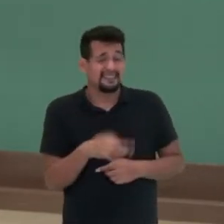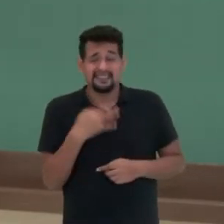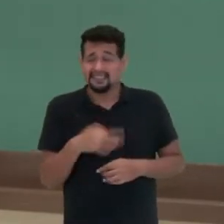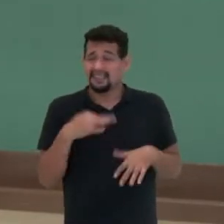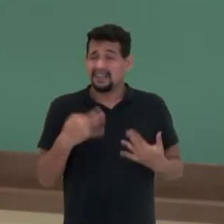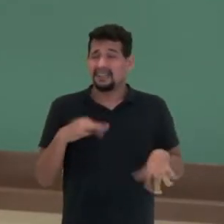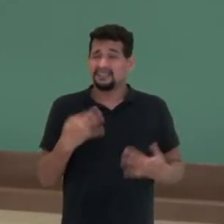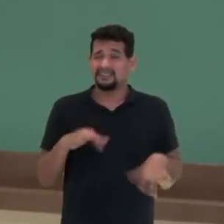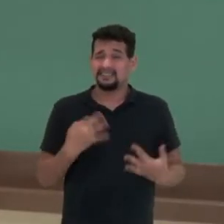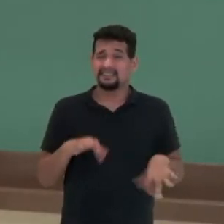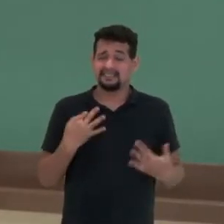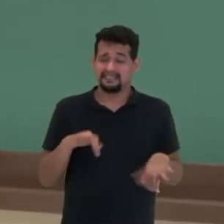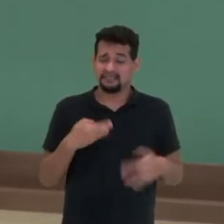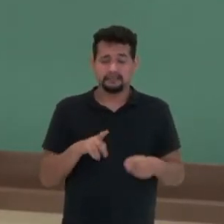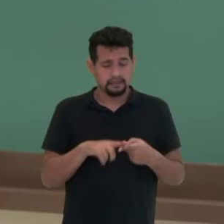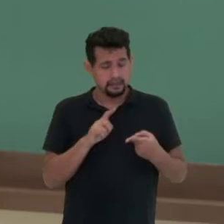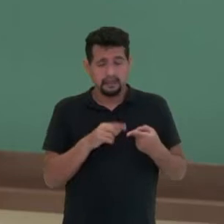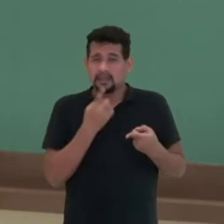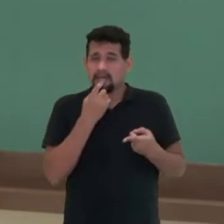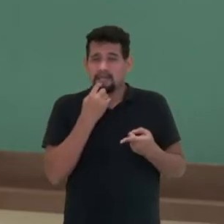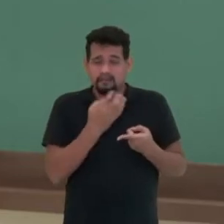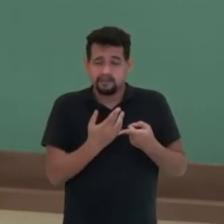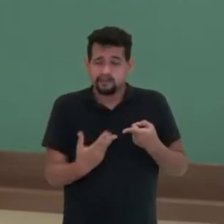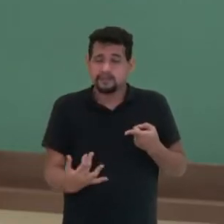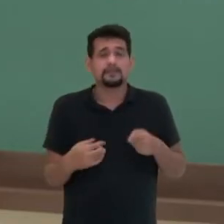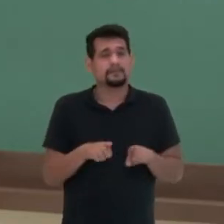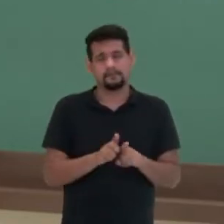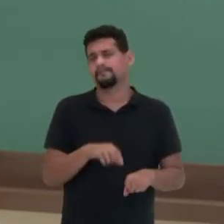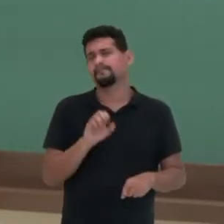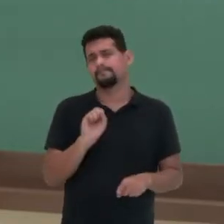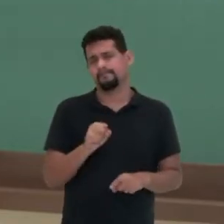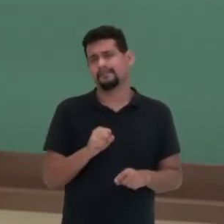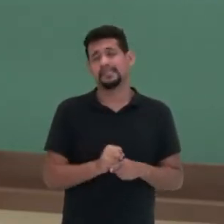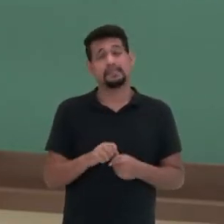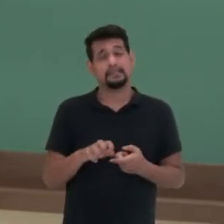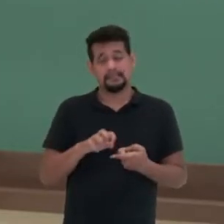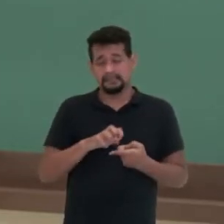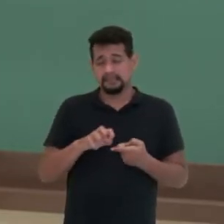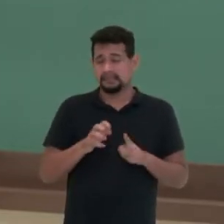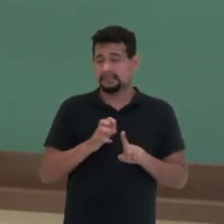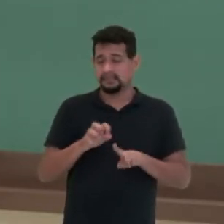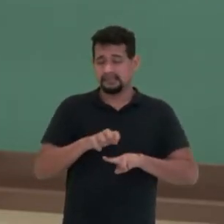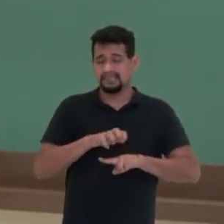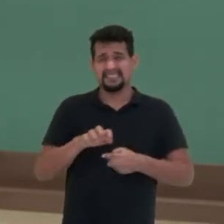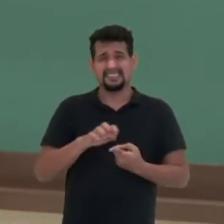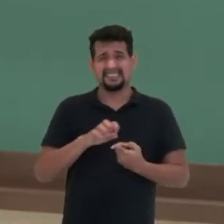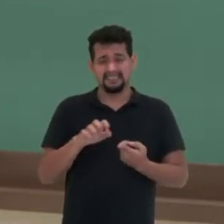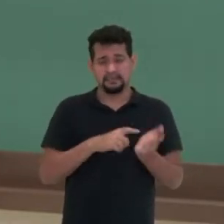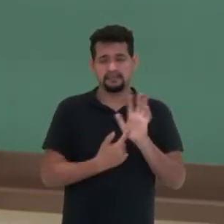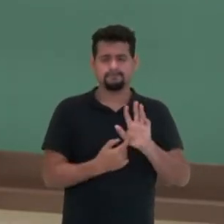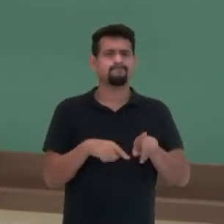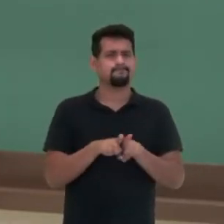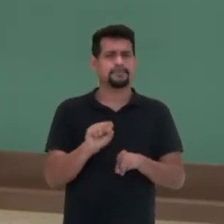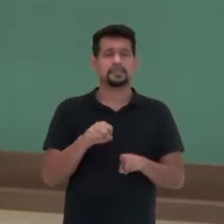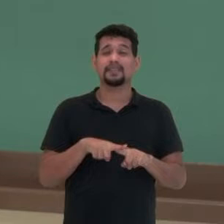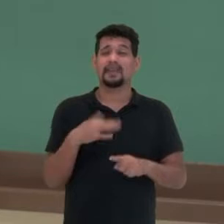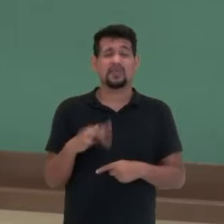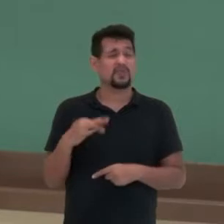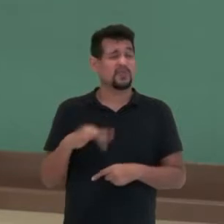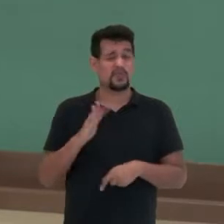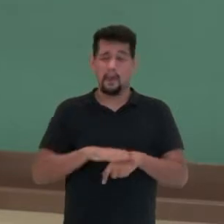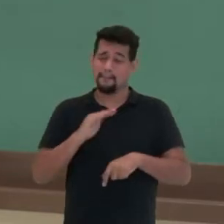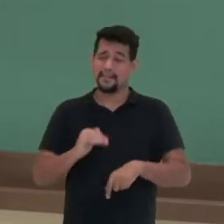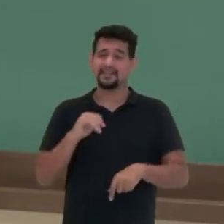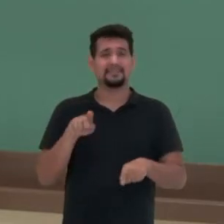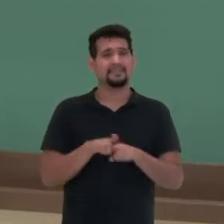né, deixa essa ferida, não forma esses coágulos, deixa a ferida irritável, né, e fica exposta, por isso que dói muito